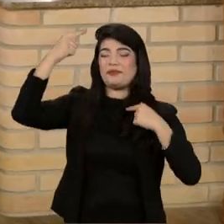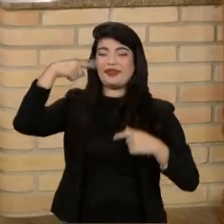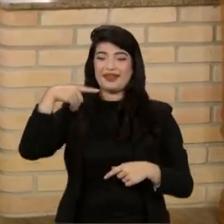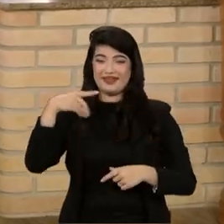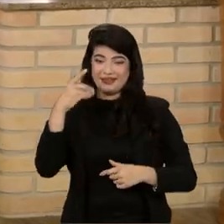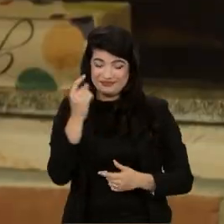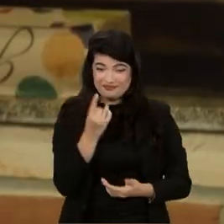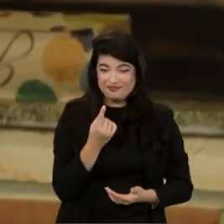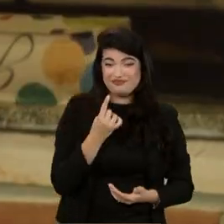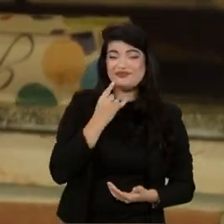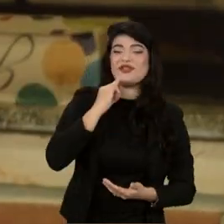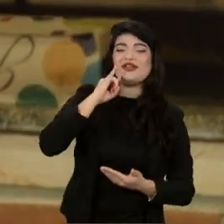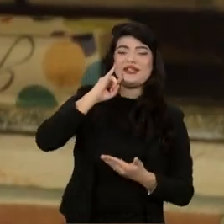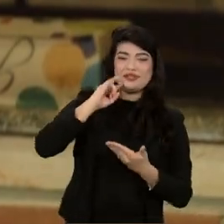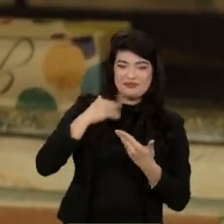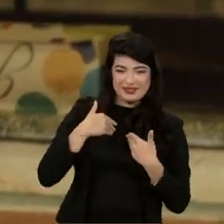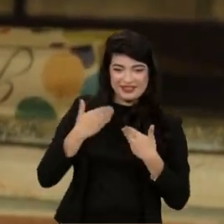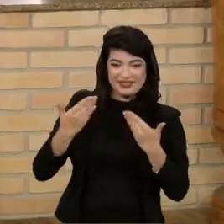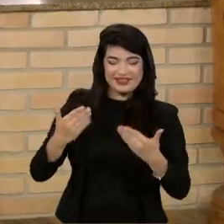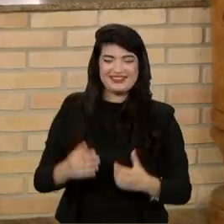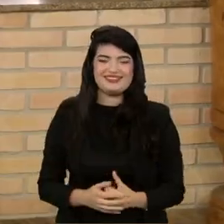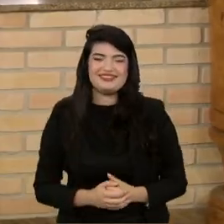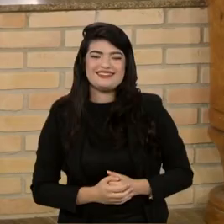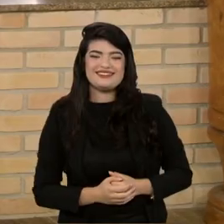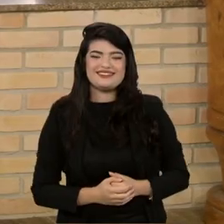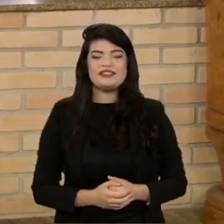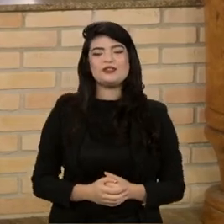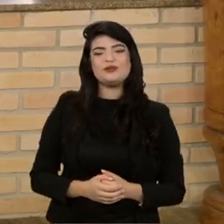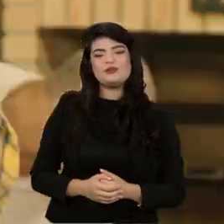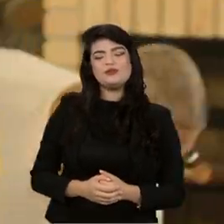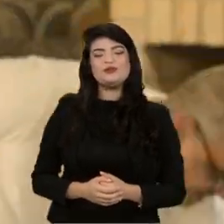mim, pinga em mim.